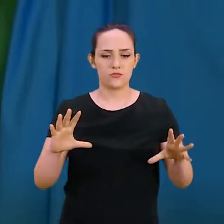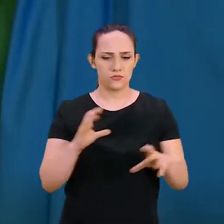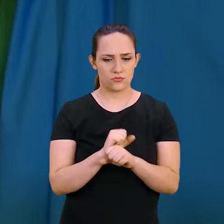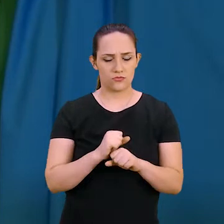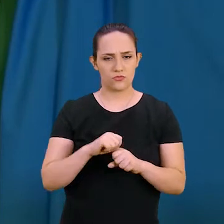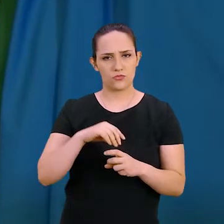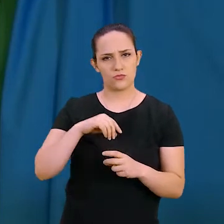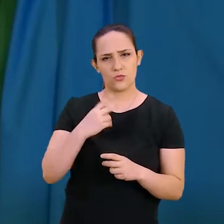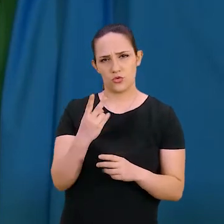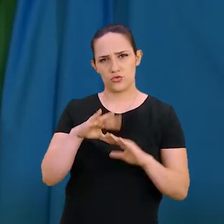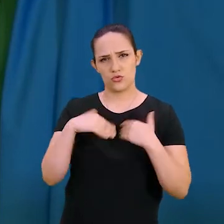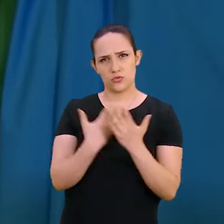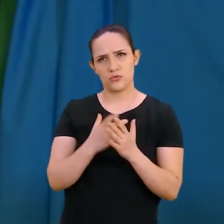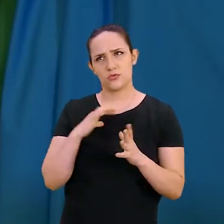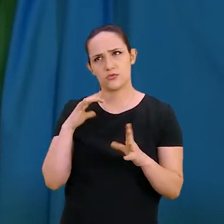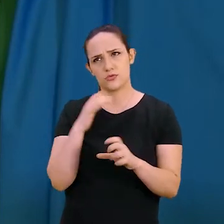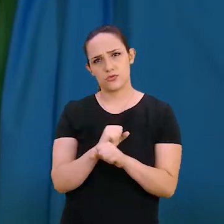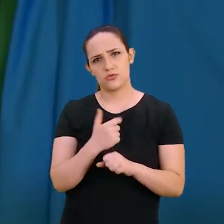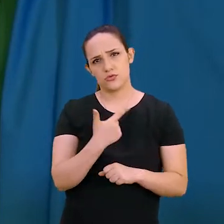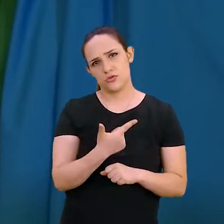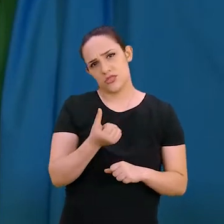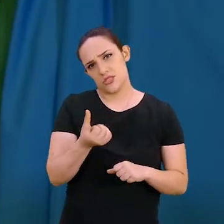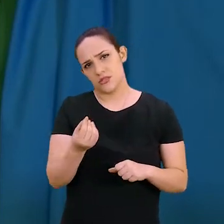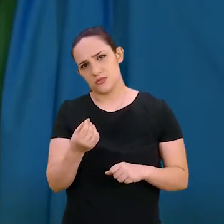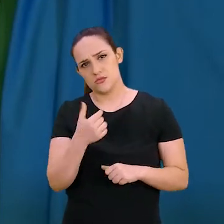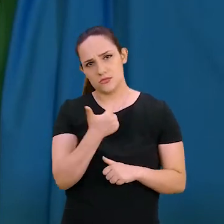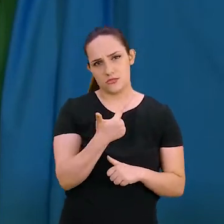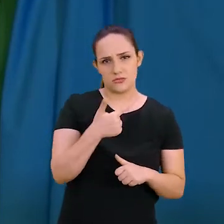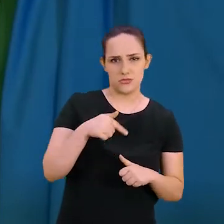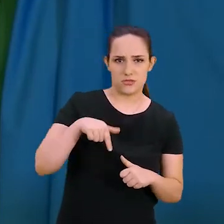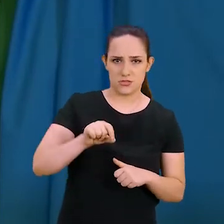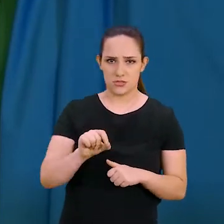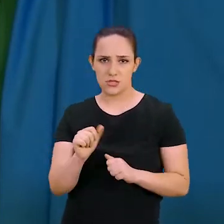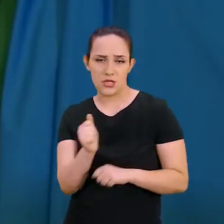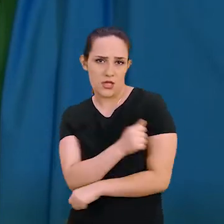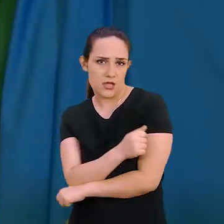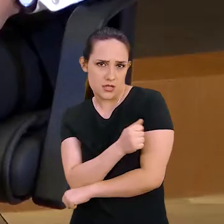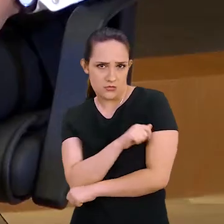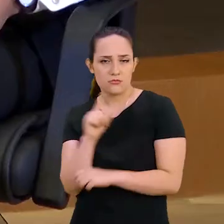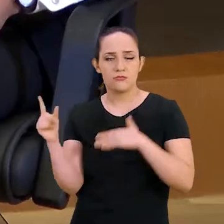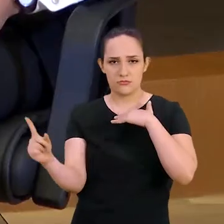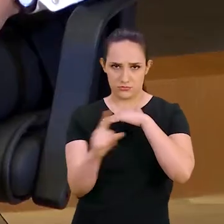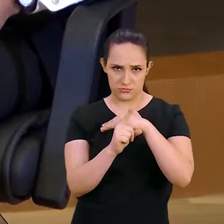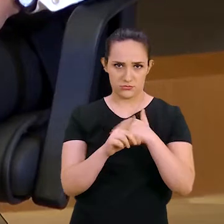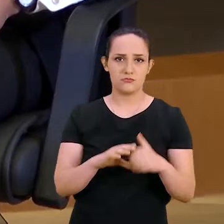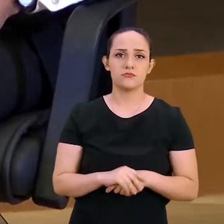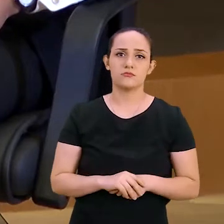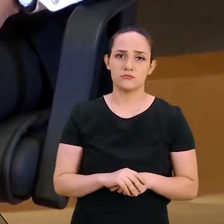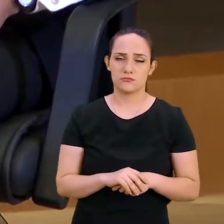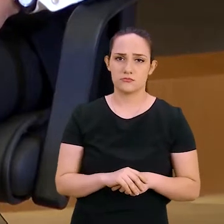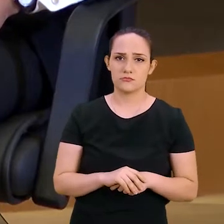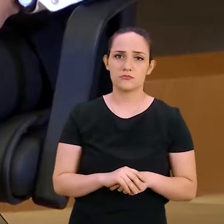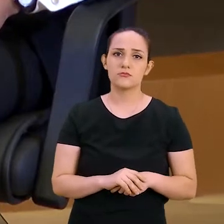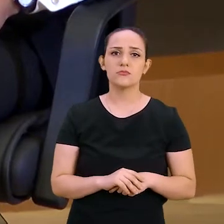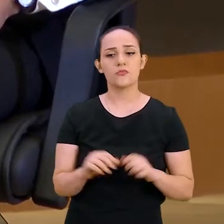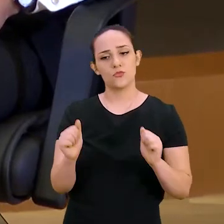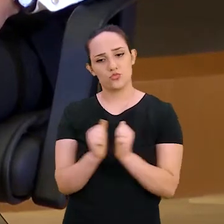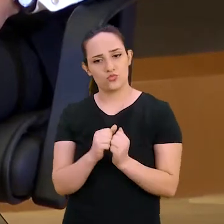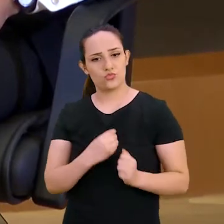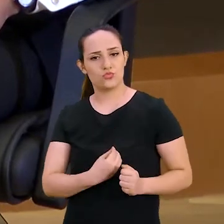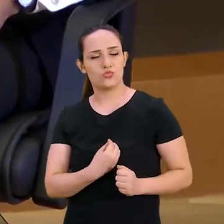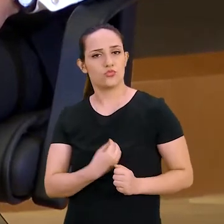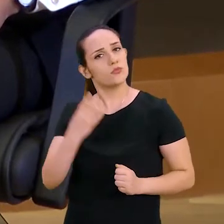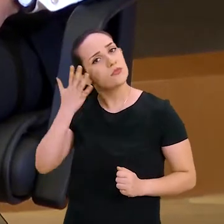Juntando as duas escolas, nós tivemos uma média de 260, 270 alunos atendidos, né, participando